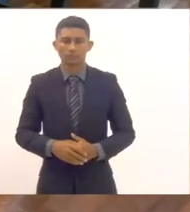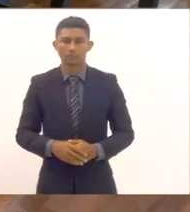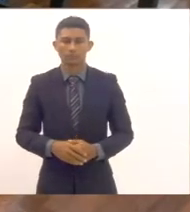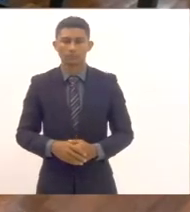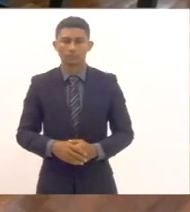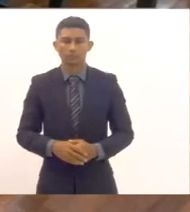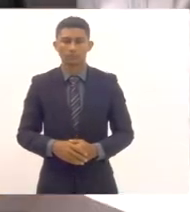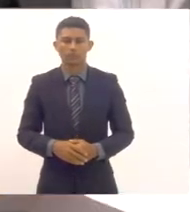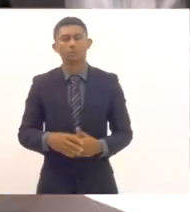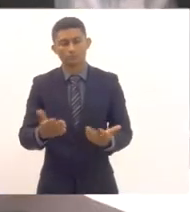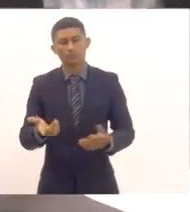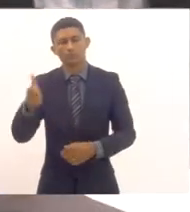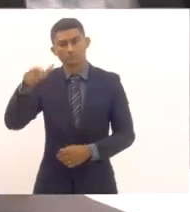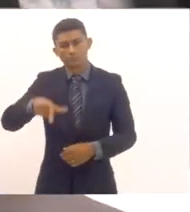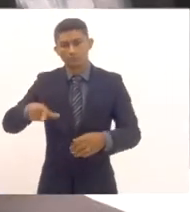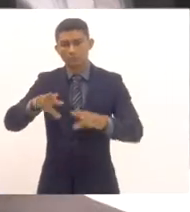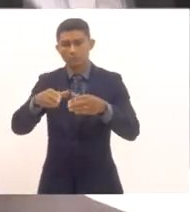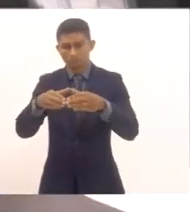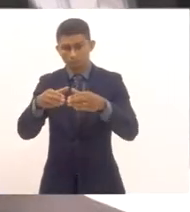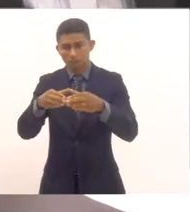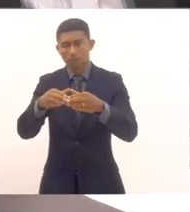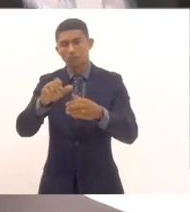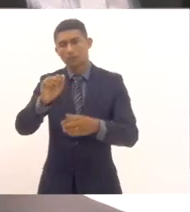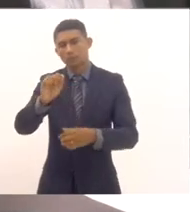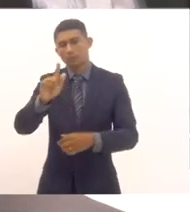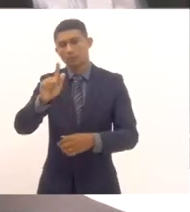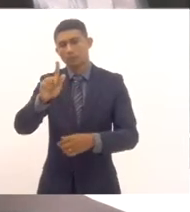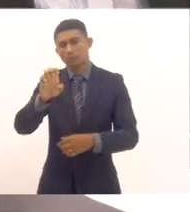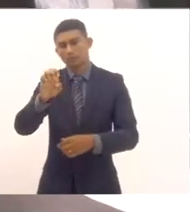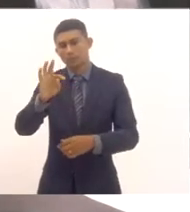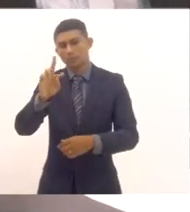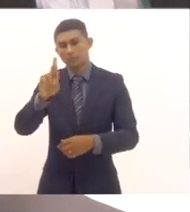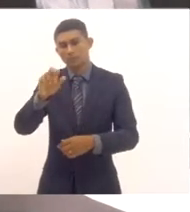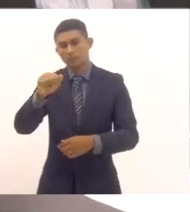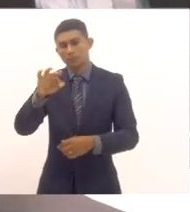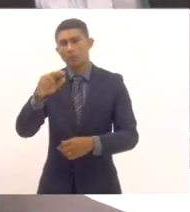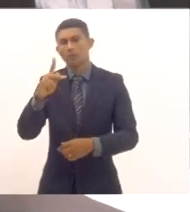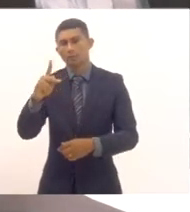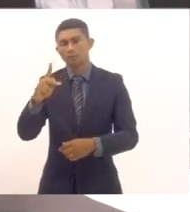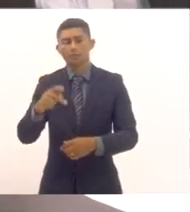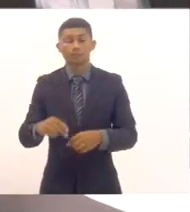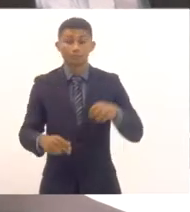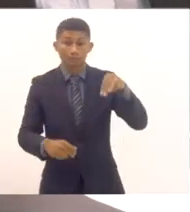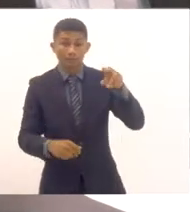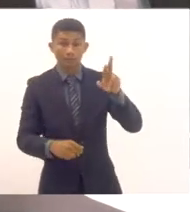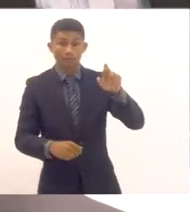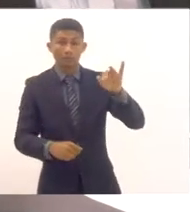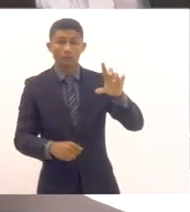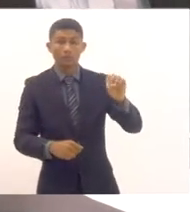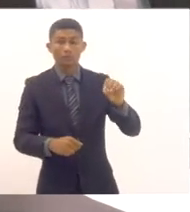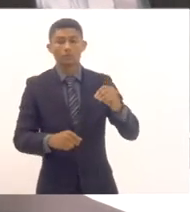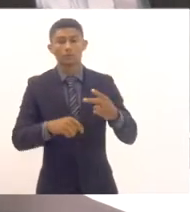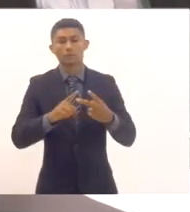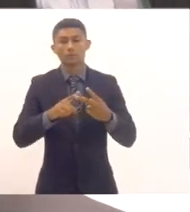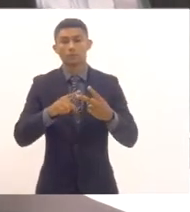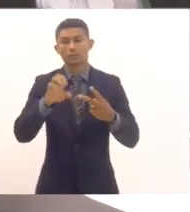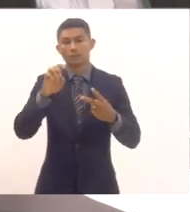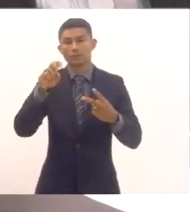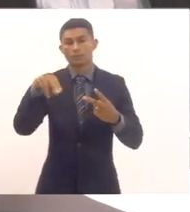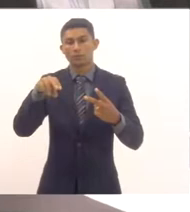e novamente agetransp Murilo Leal conselheiro-presidente da agetransp Édipo cena